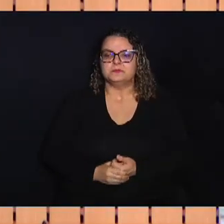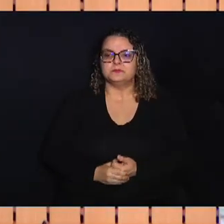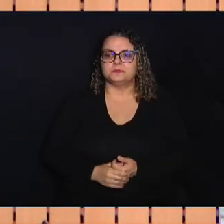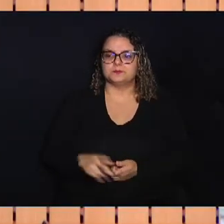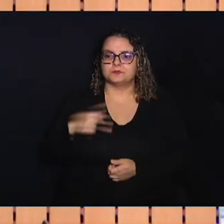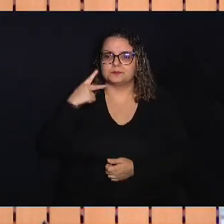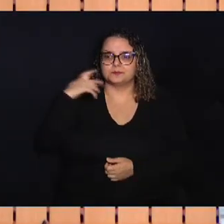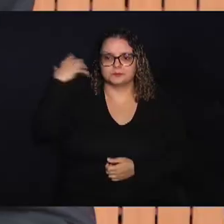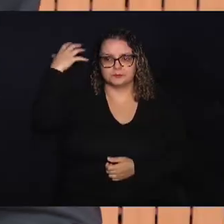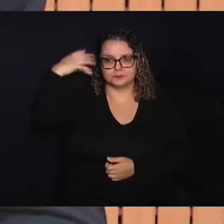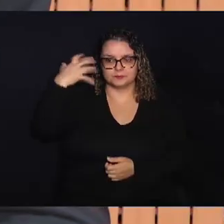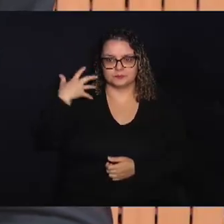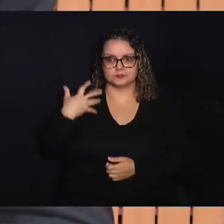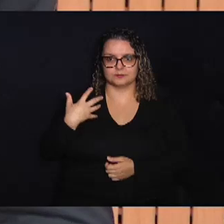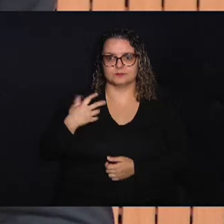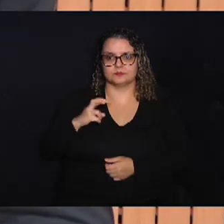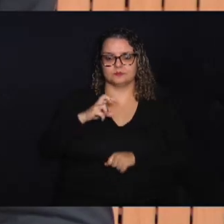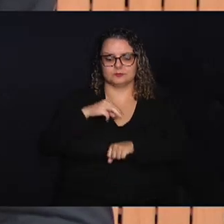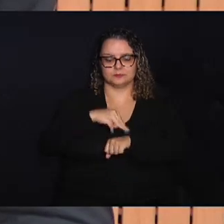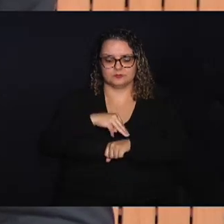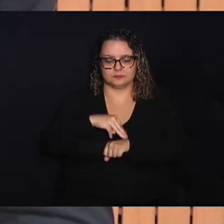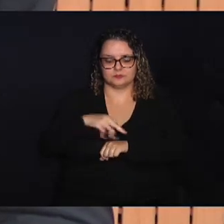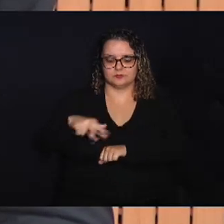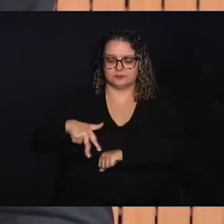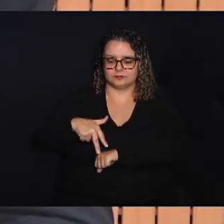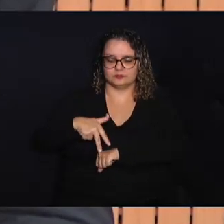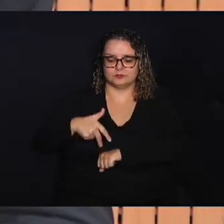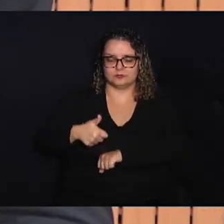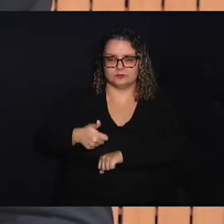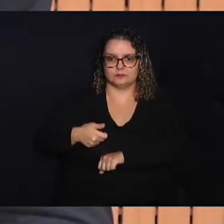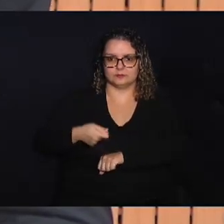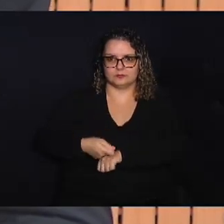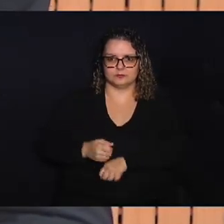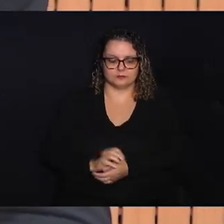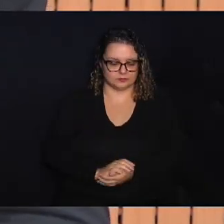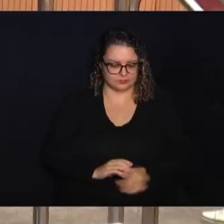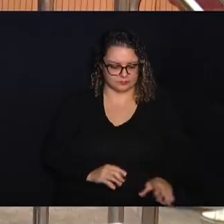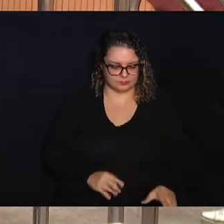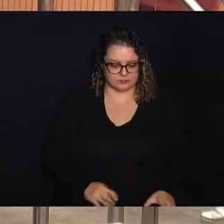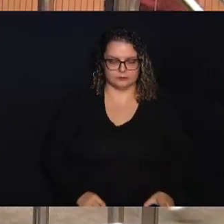Guida Calisto. Vereadora Guida Calisto tem a tribuna por 5 minutos.